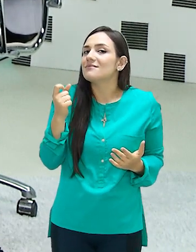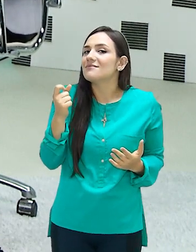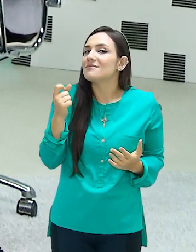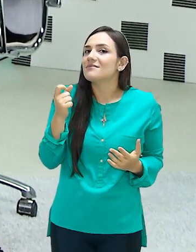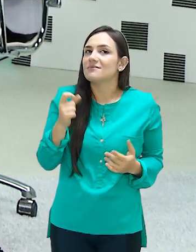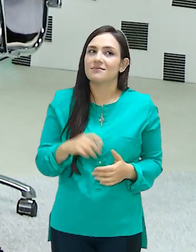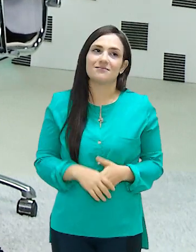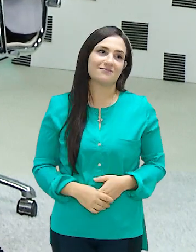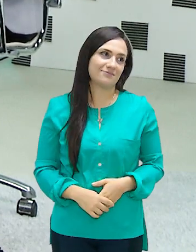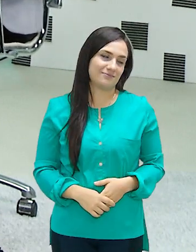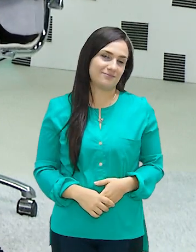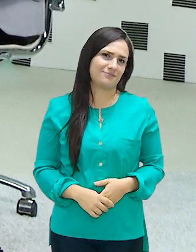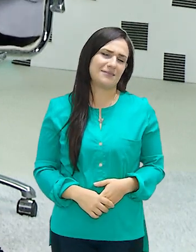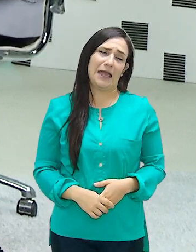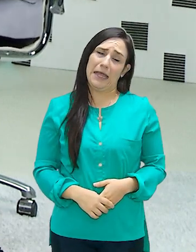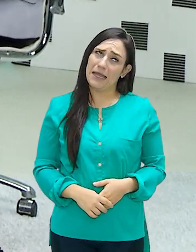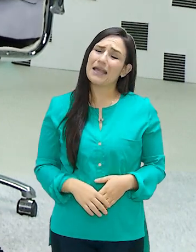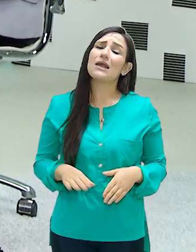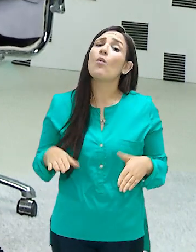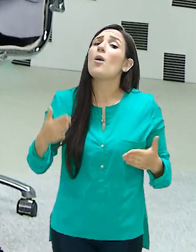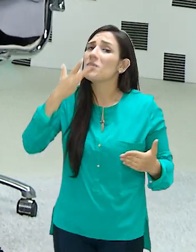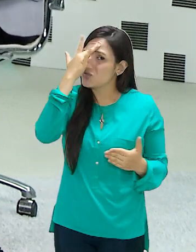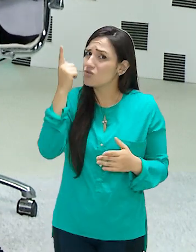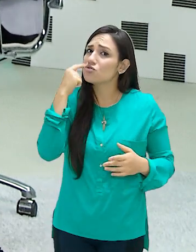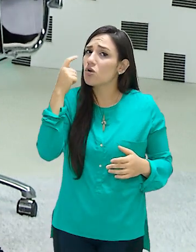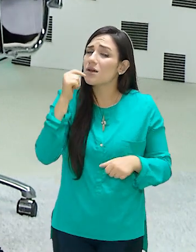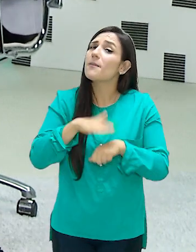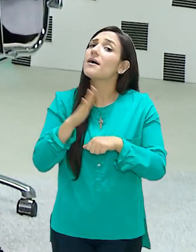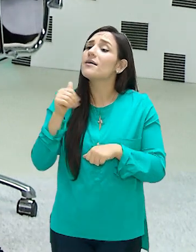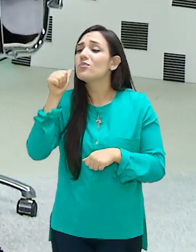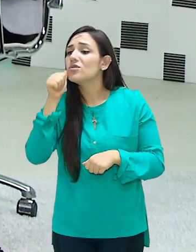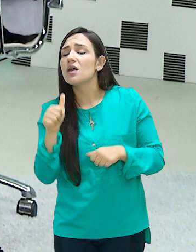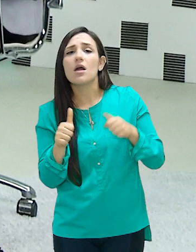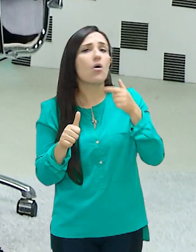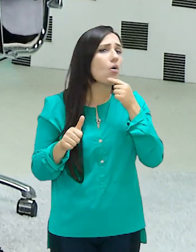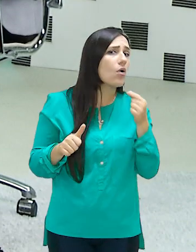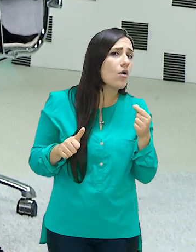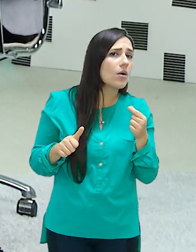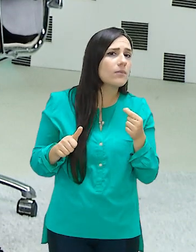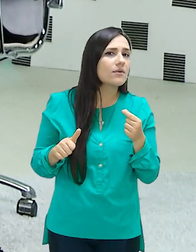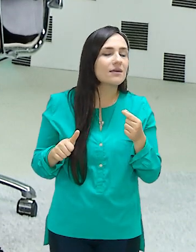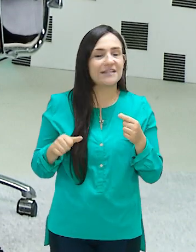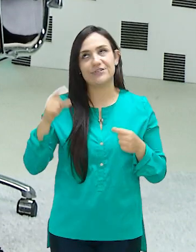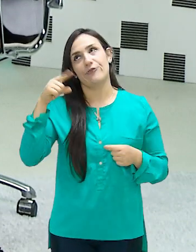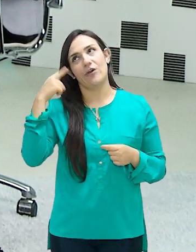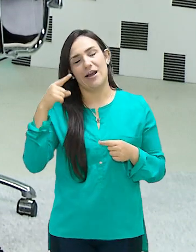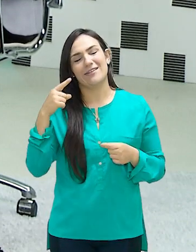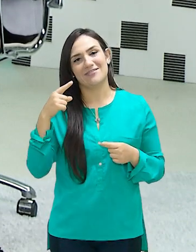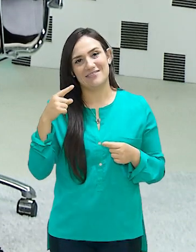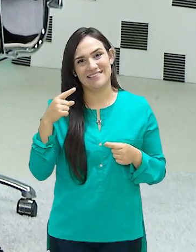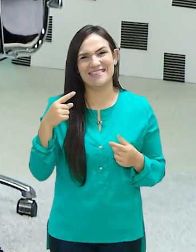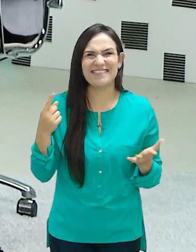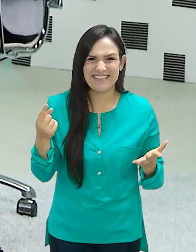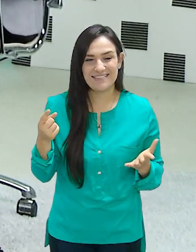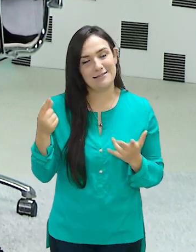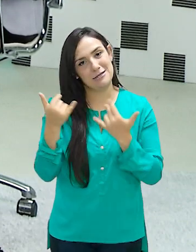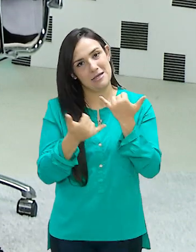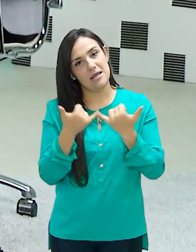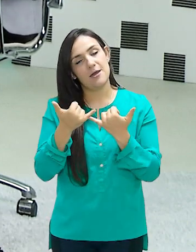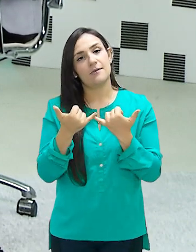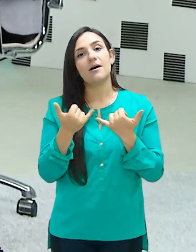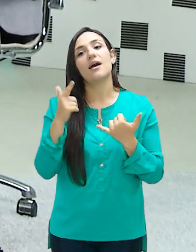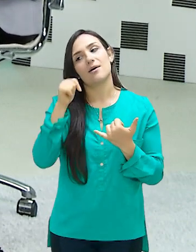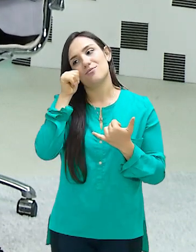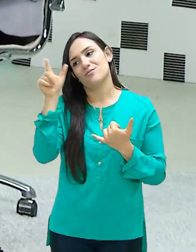Quem chora Nós, advogados... Quem chora mais? A mulher ou o homem que chora? Não, a mulher. Chora. A mulher. Por quê? Qual é